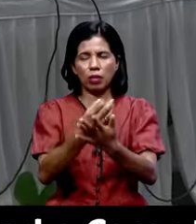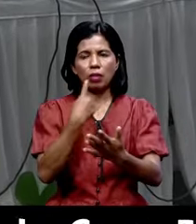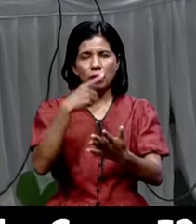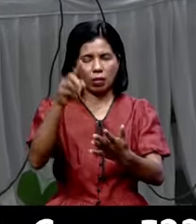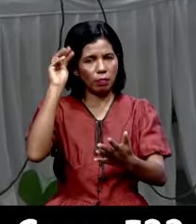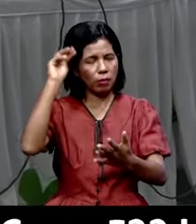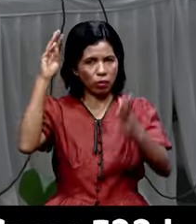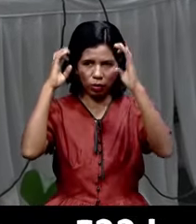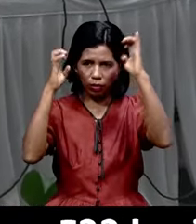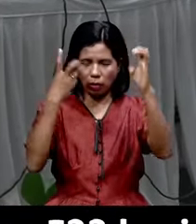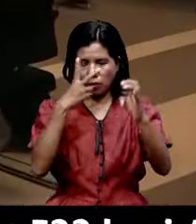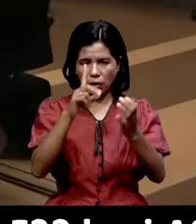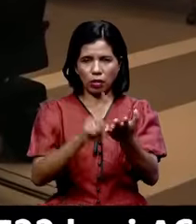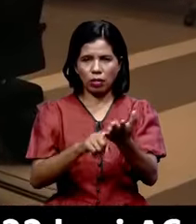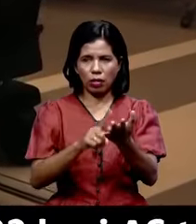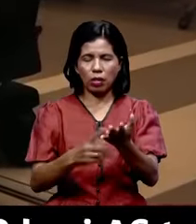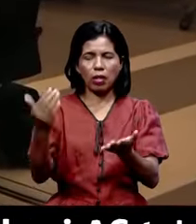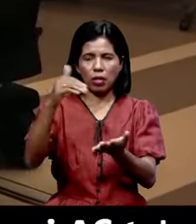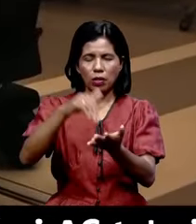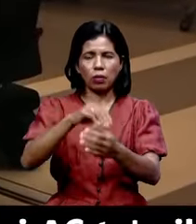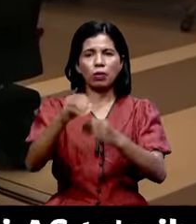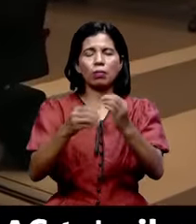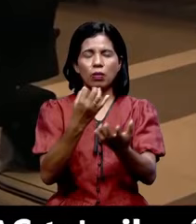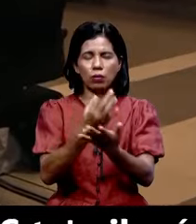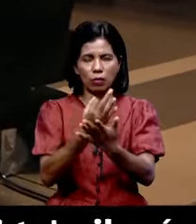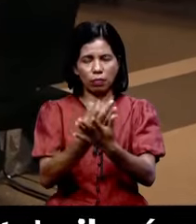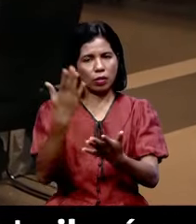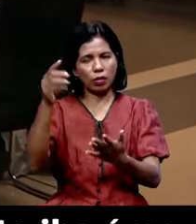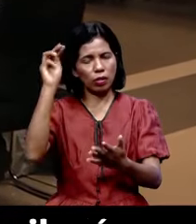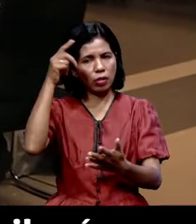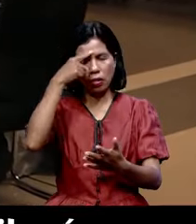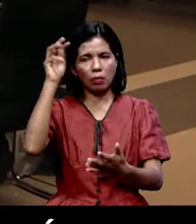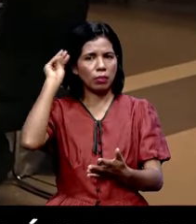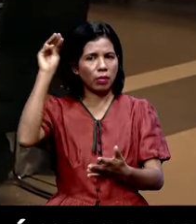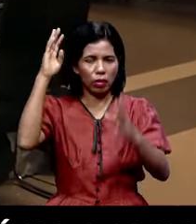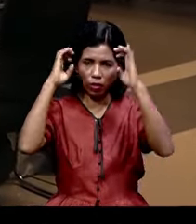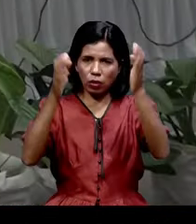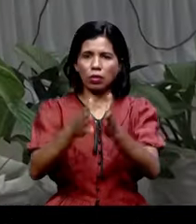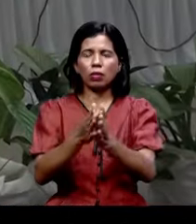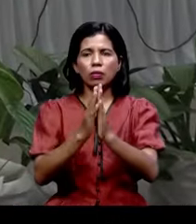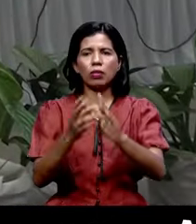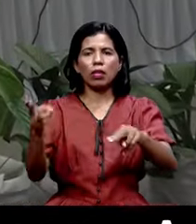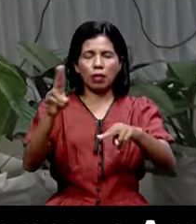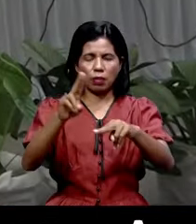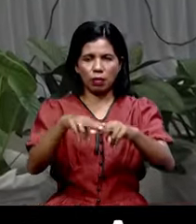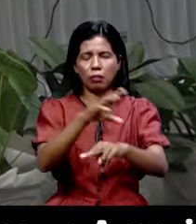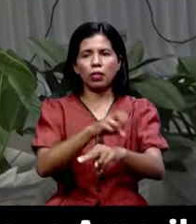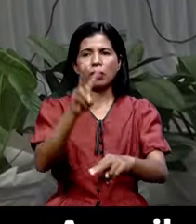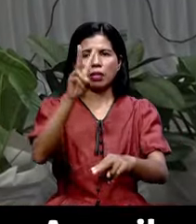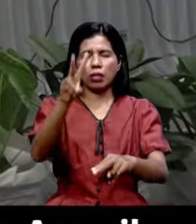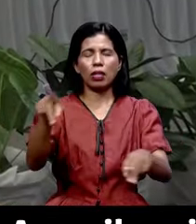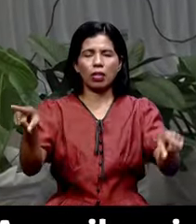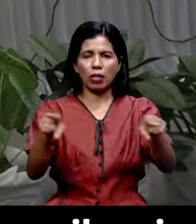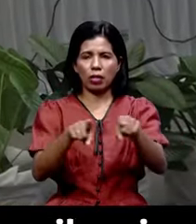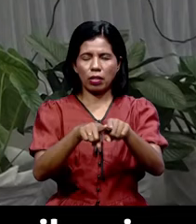Ministério da Educação, atual discussão, fila fale orçamento, refere, também Ministério da Educação, o russo adicional para categoria rua, mas